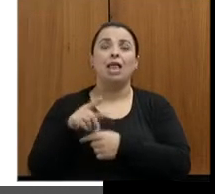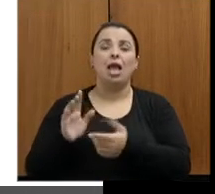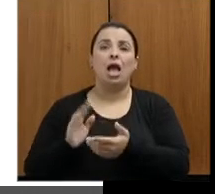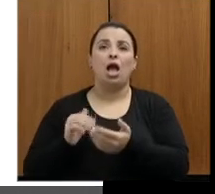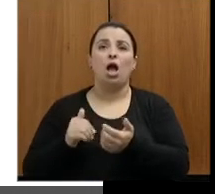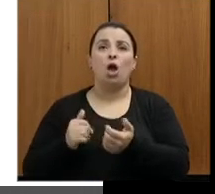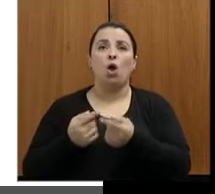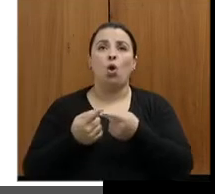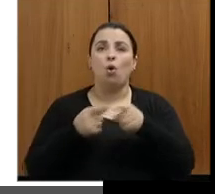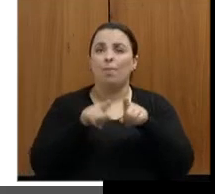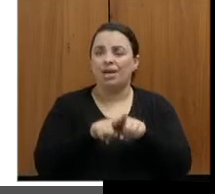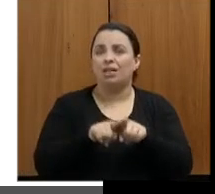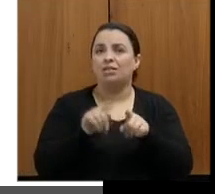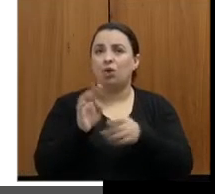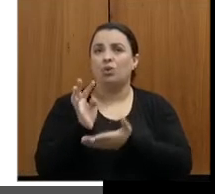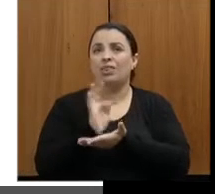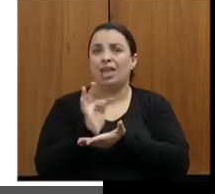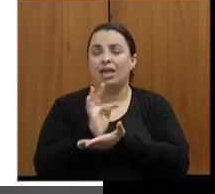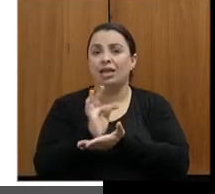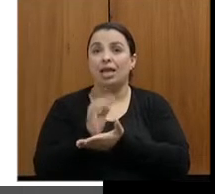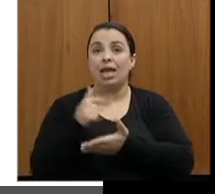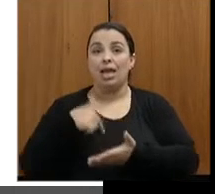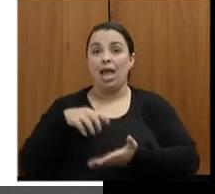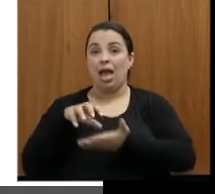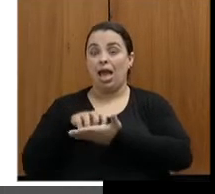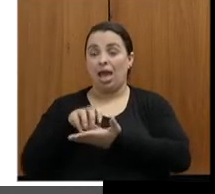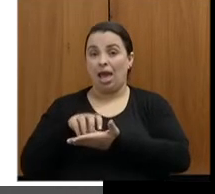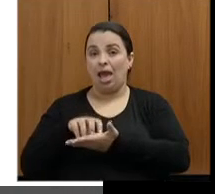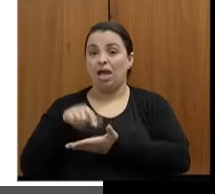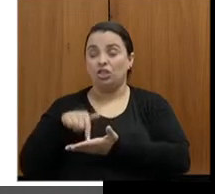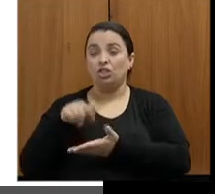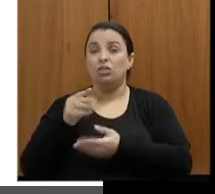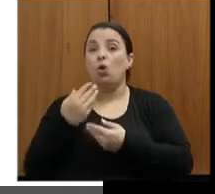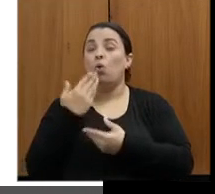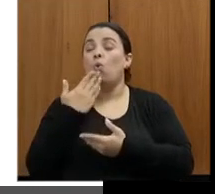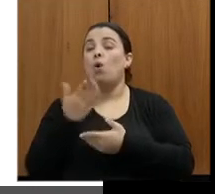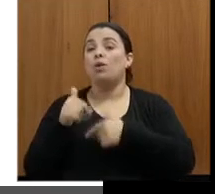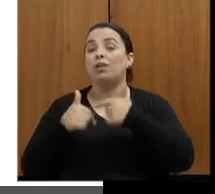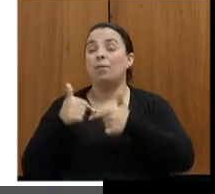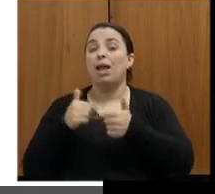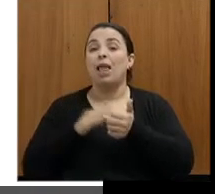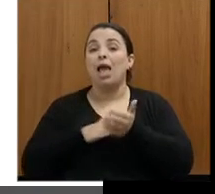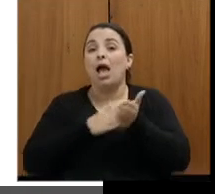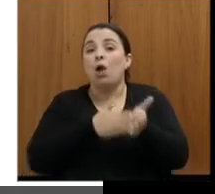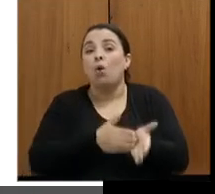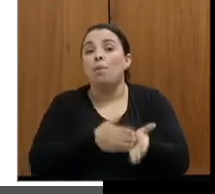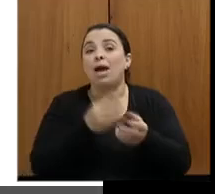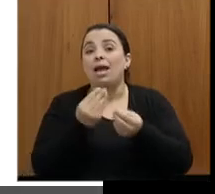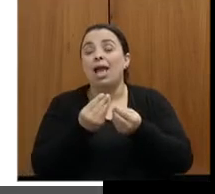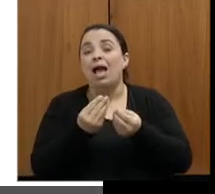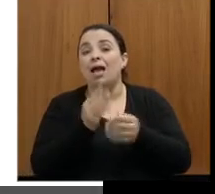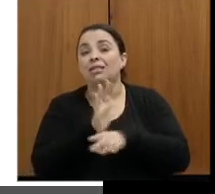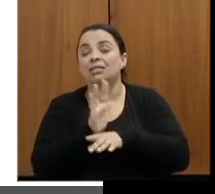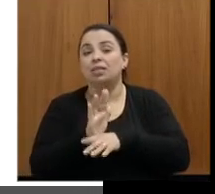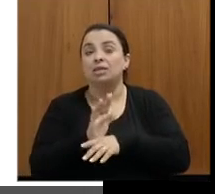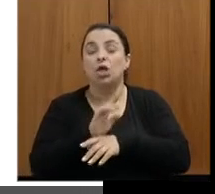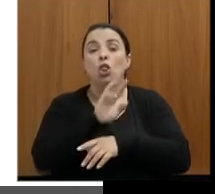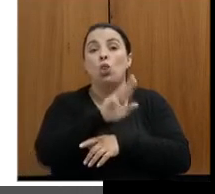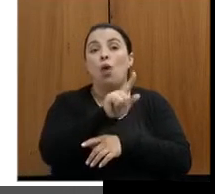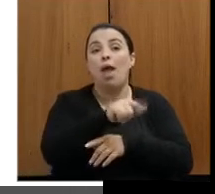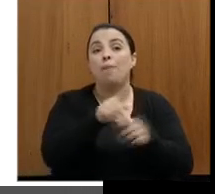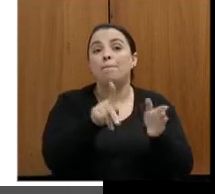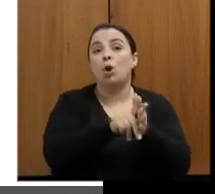caso, desses dois municípios? É de acompanhar as contratações já existentes dos municípios. Então, em vez da equipe técnica do município